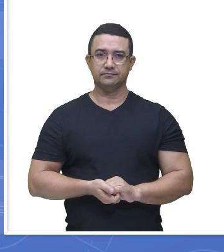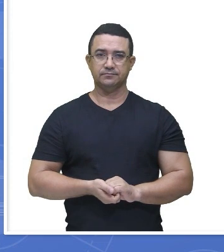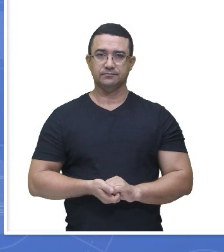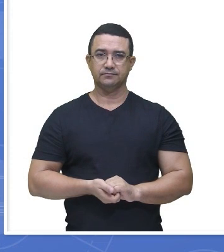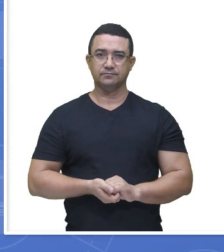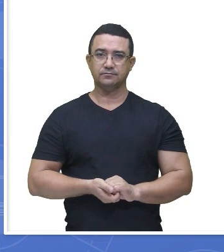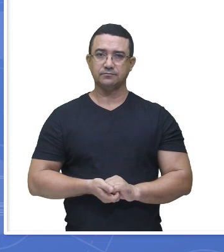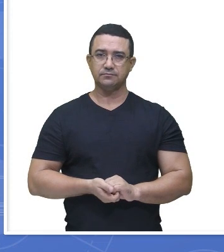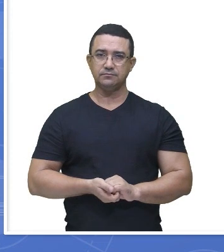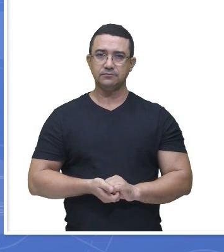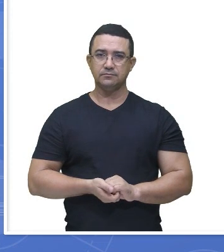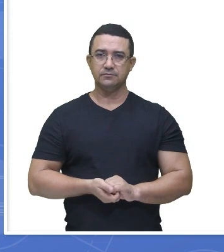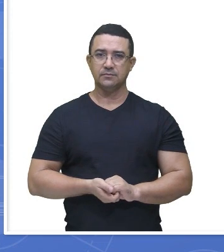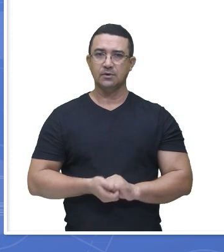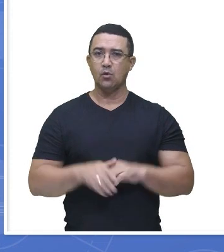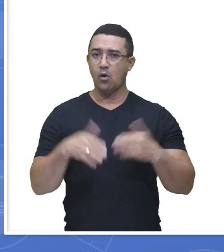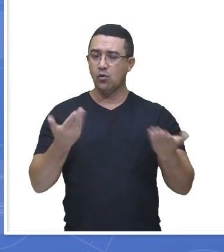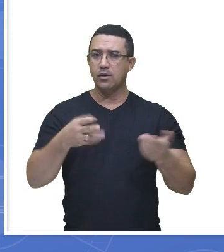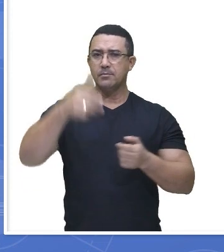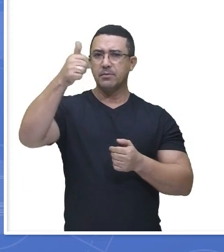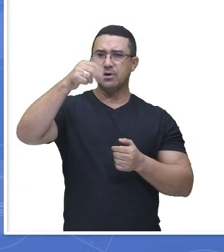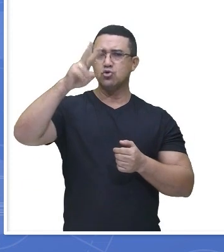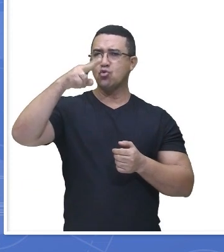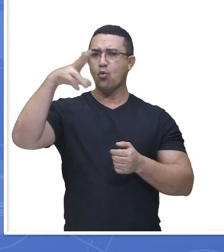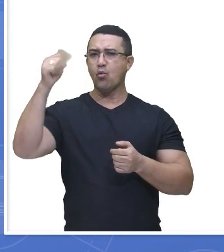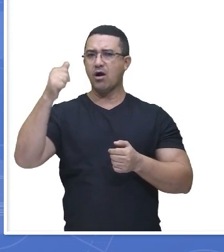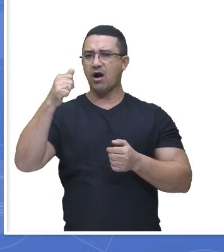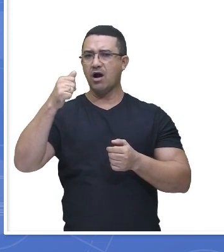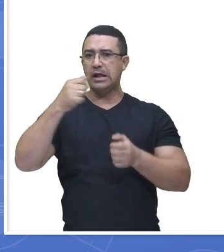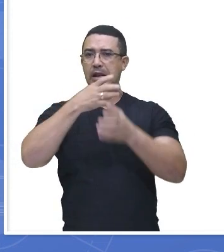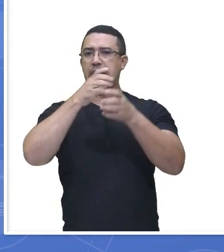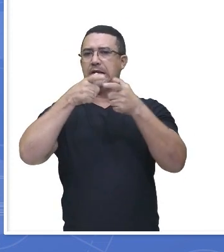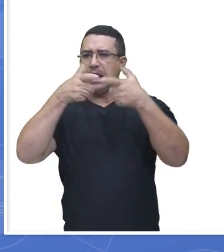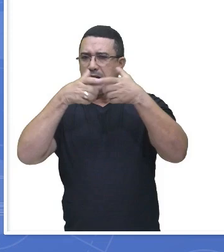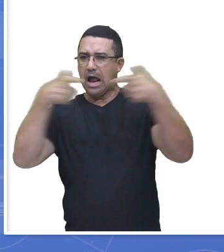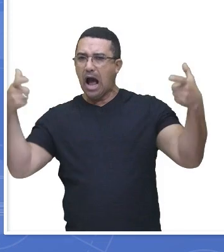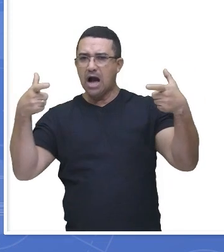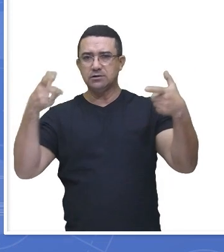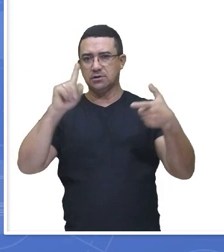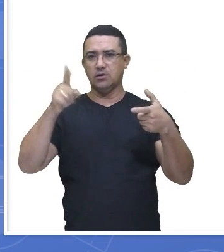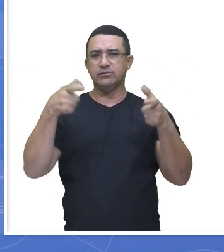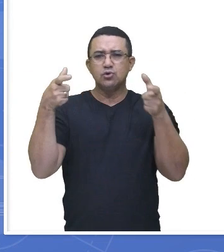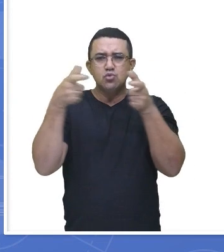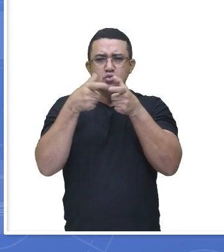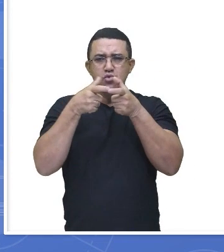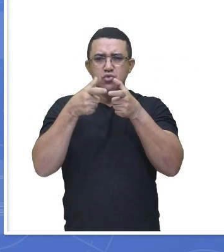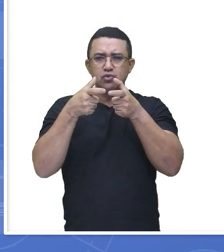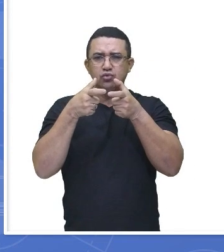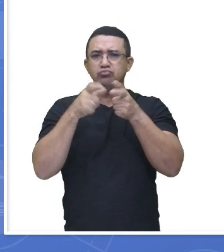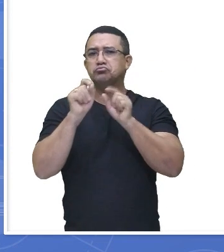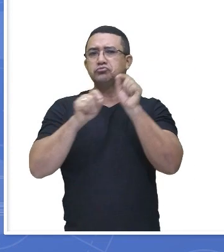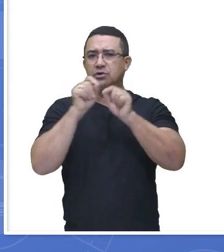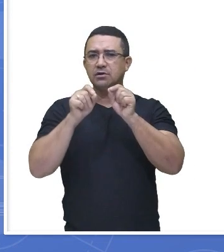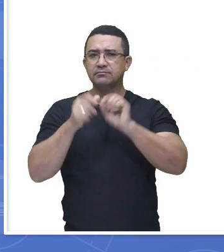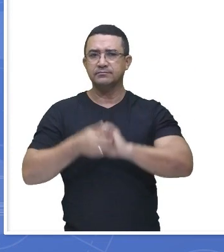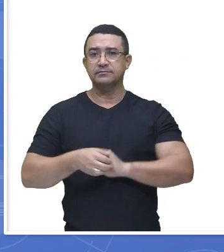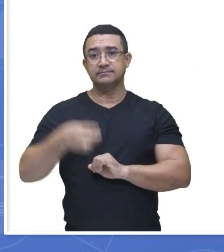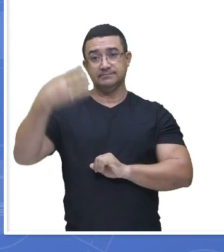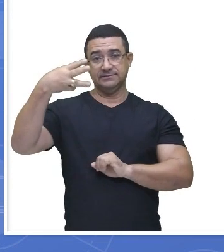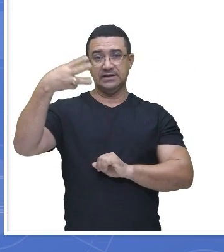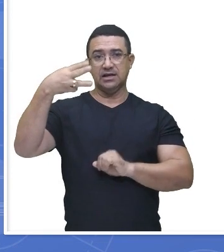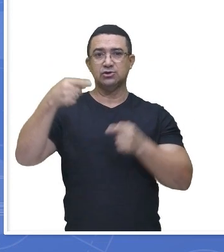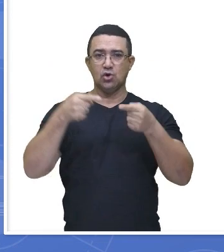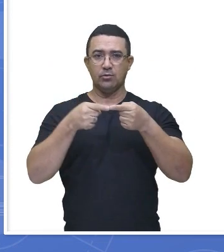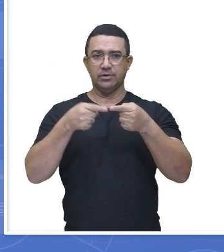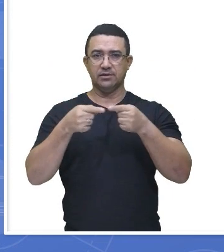corto. Moraleja, brevidade. Brevidade dá a ideia do breve, né? Breve é o curto. Então vamos jogar o 3 bem aqui.